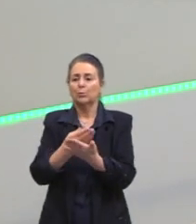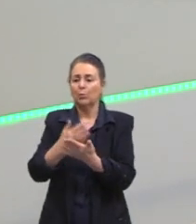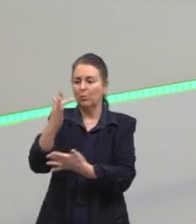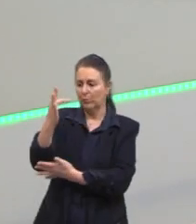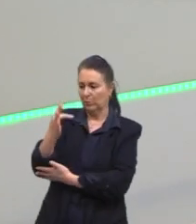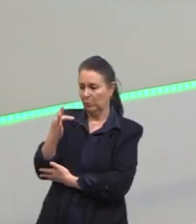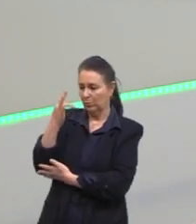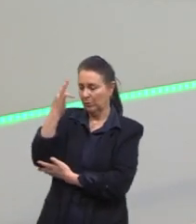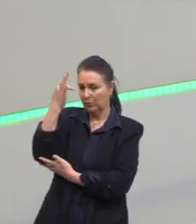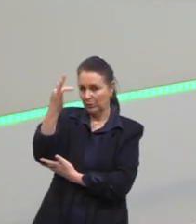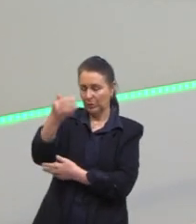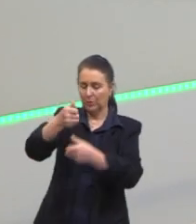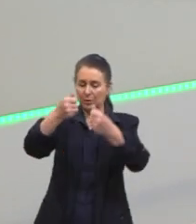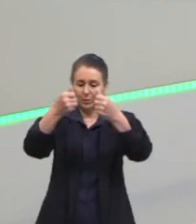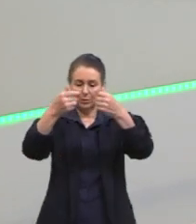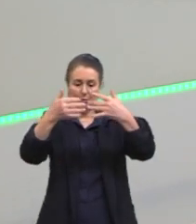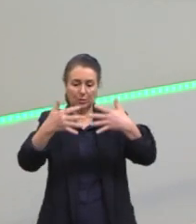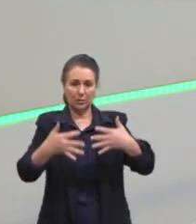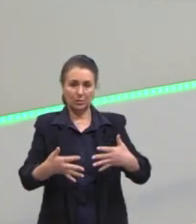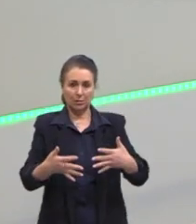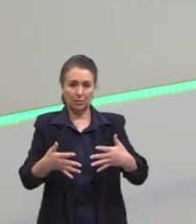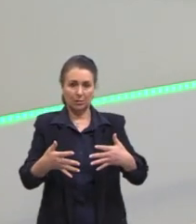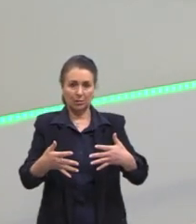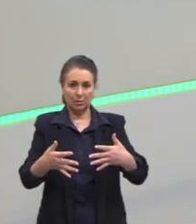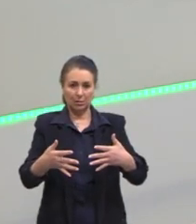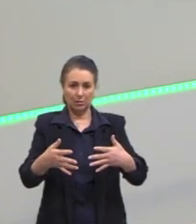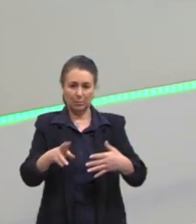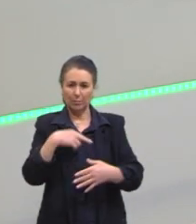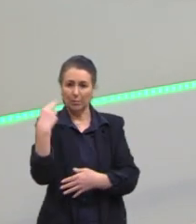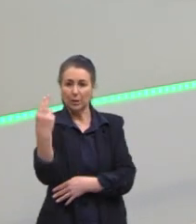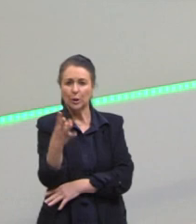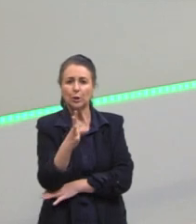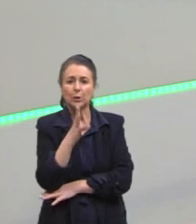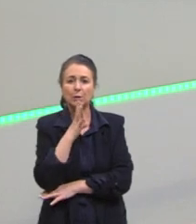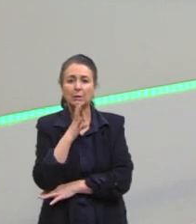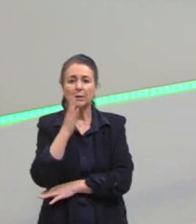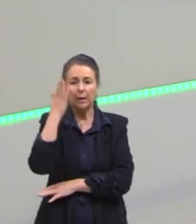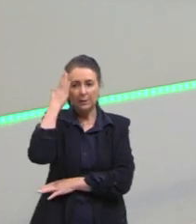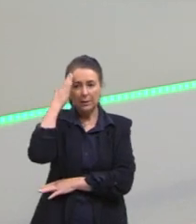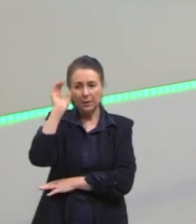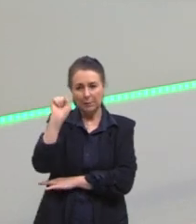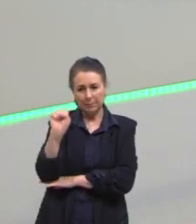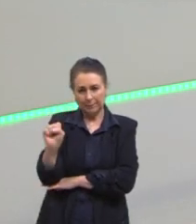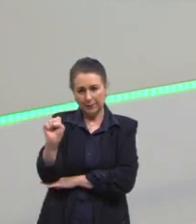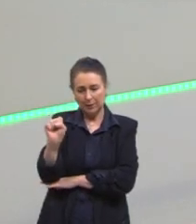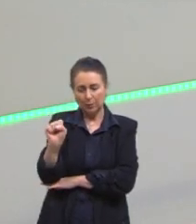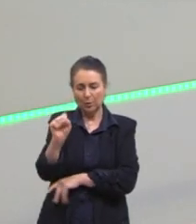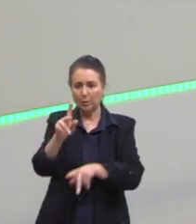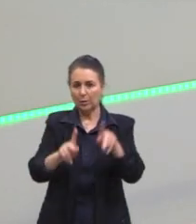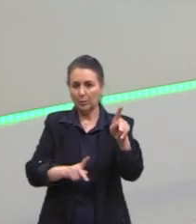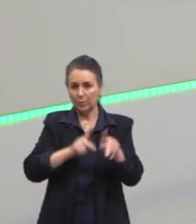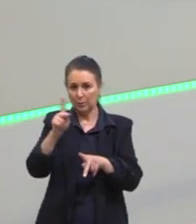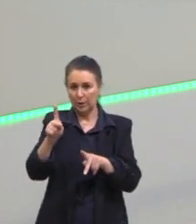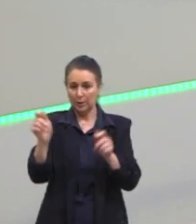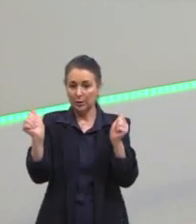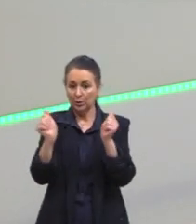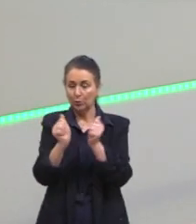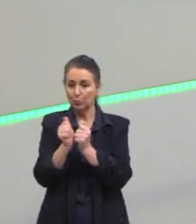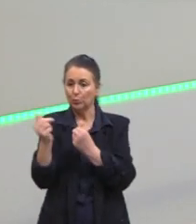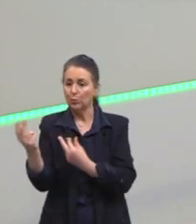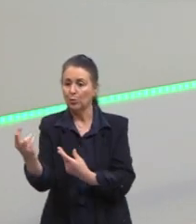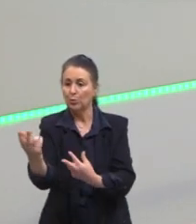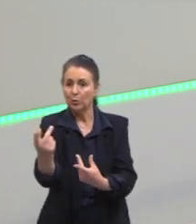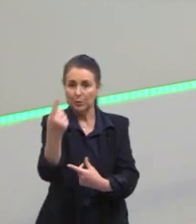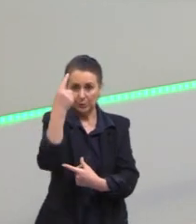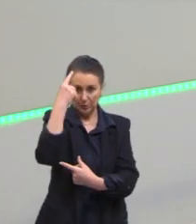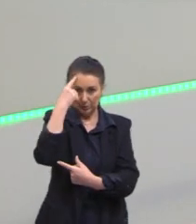fala, mas tem uma coisa que a gente conhece como sabedoria popular, que vai advir aí desse senso comum, né? E